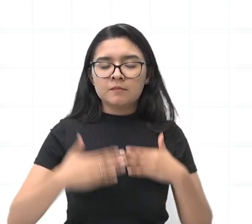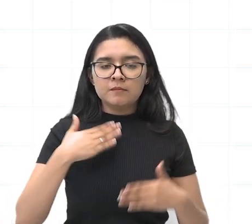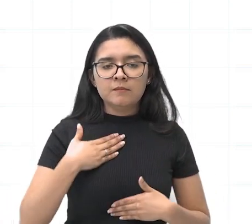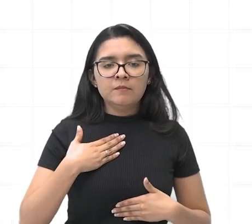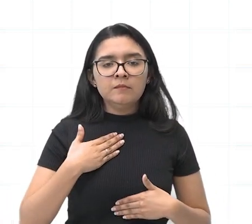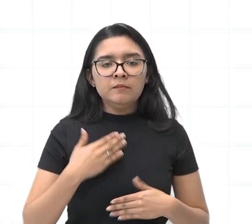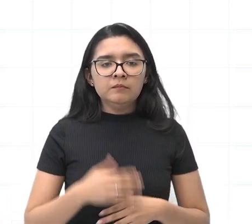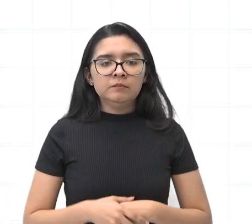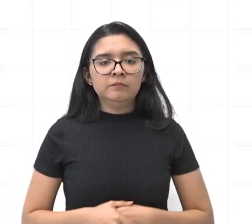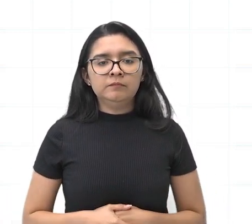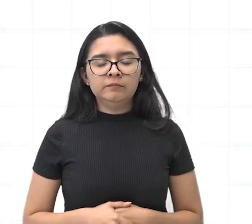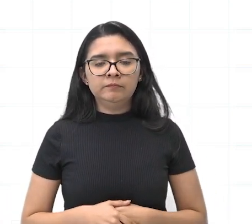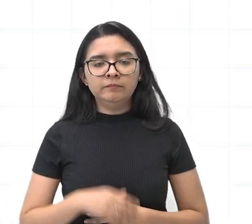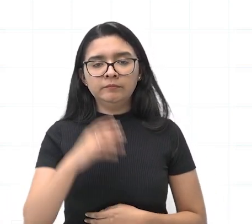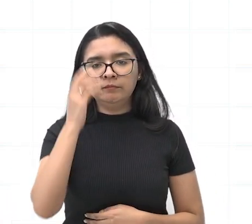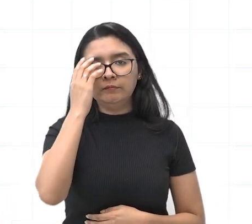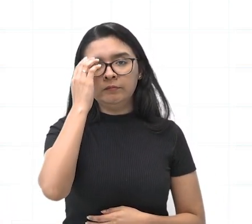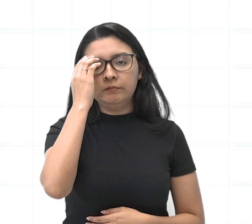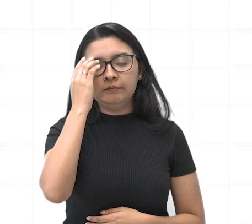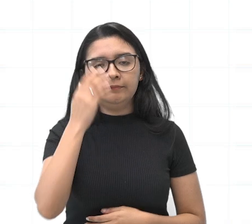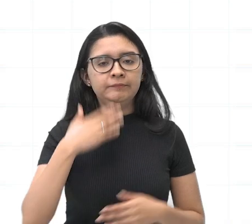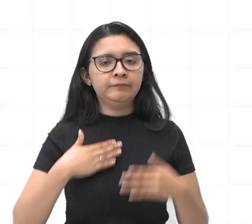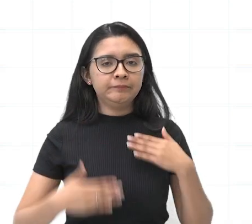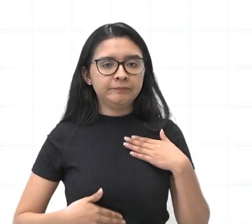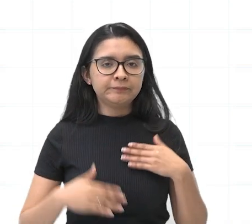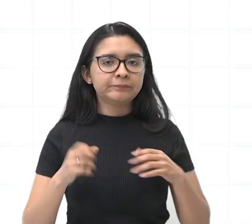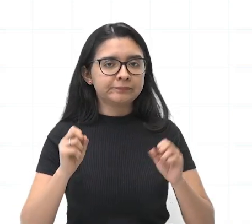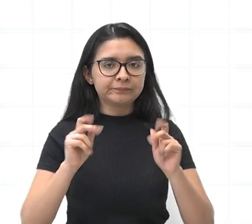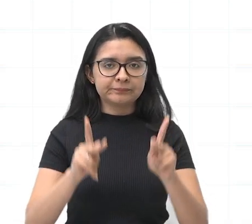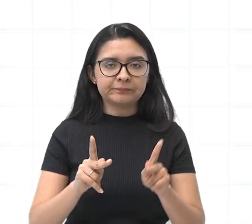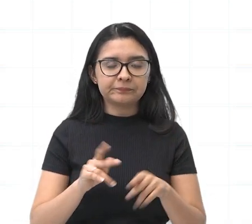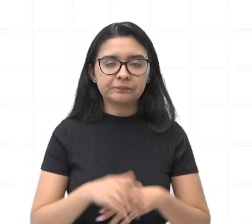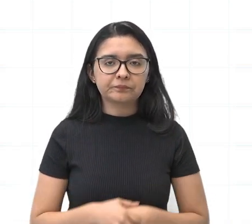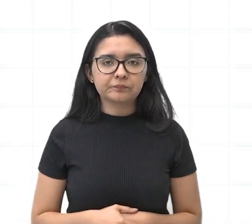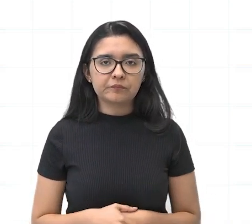Dessa capacidade física, ok?